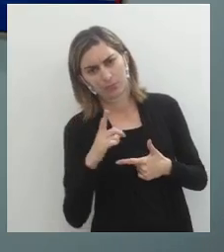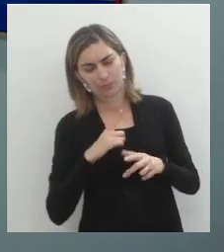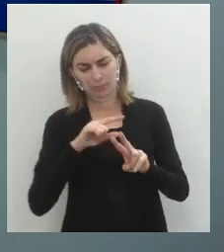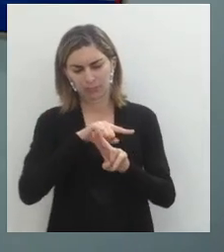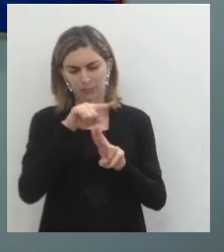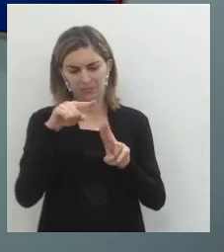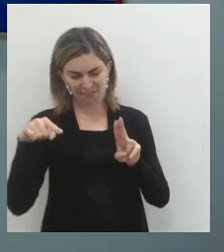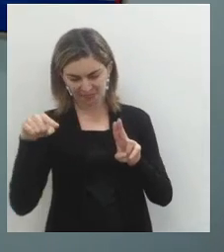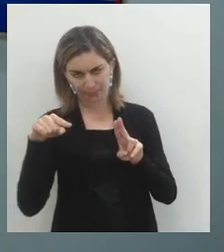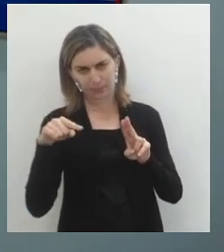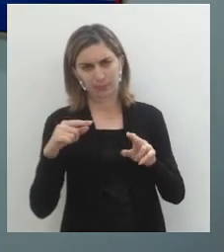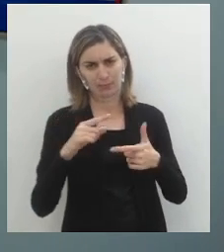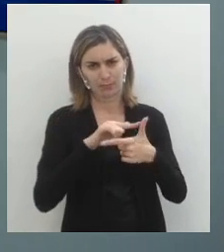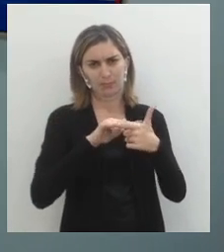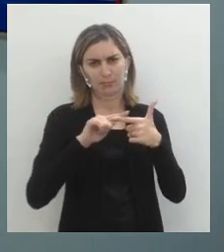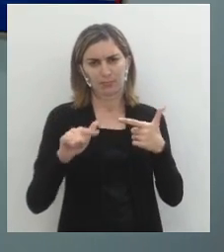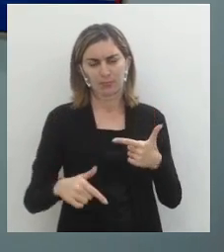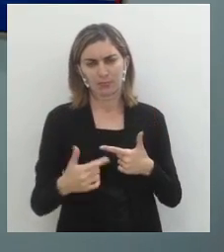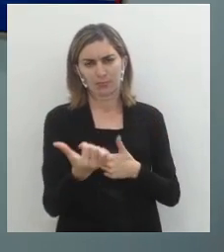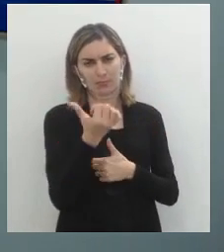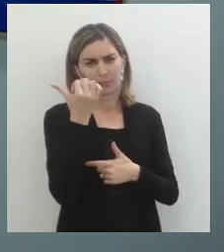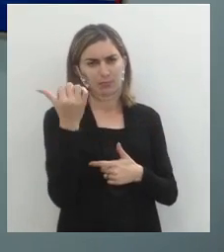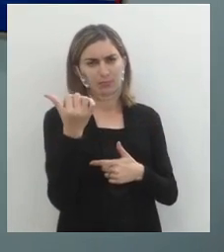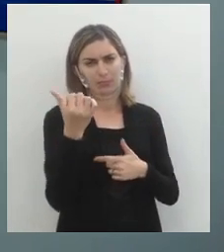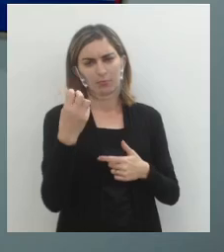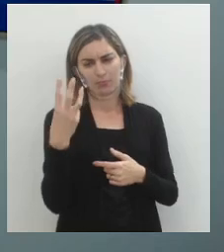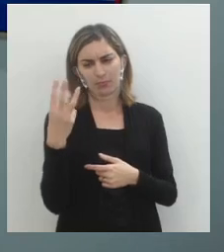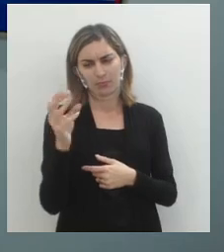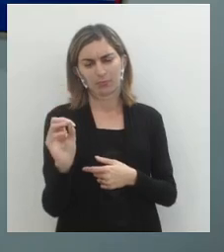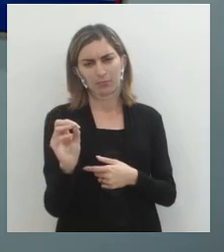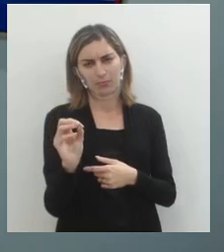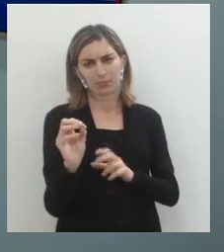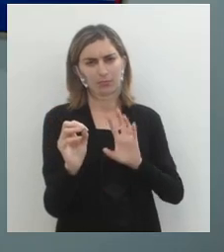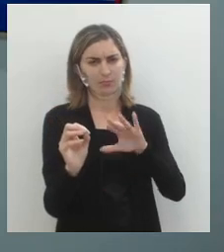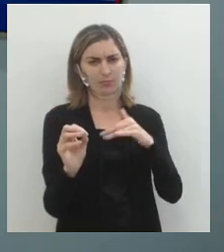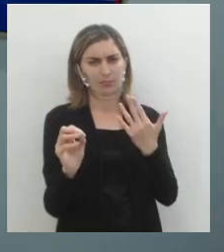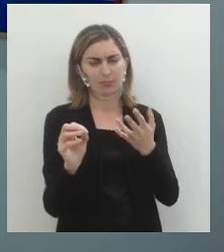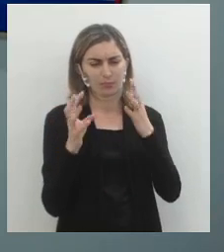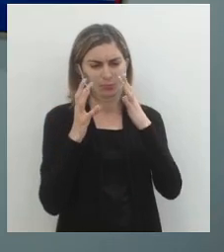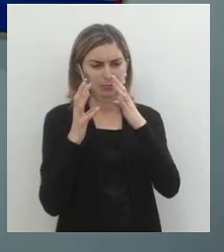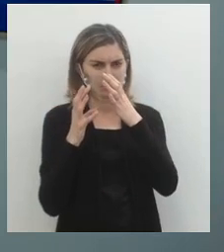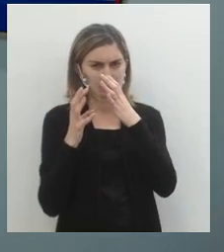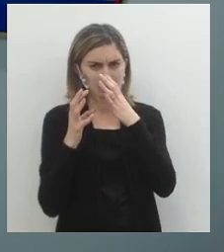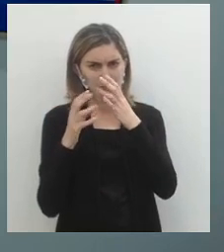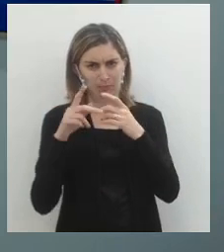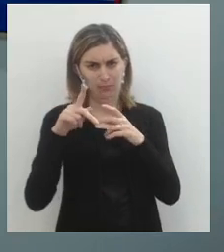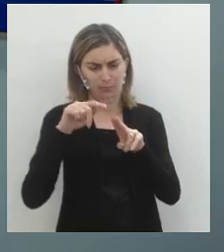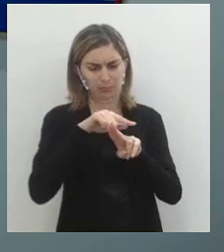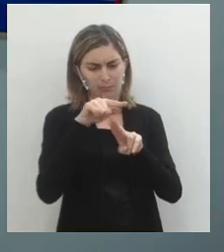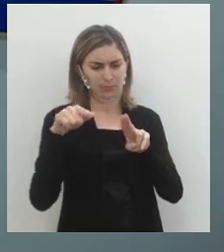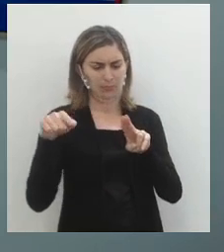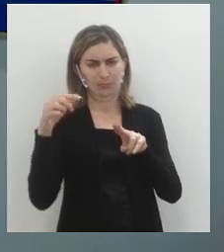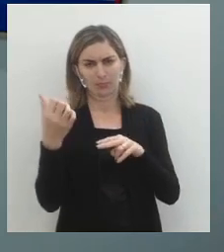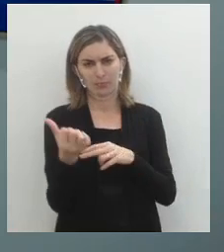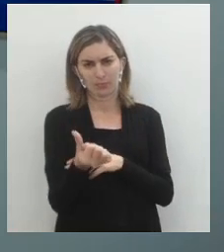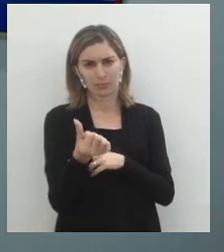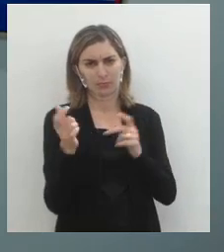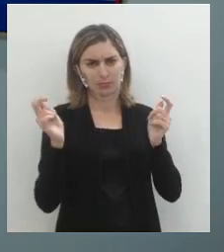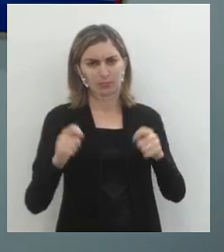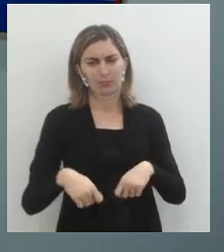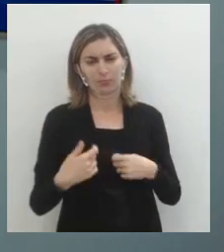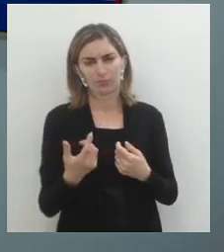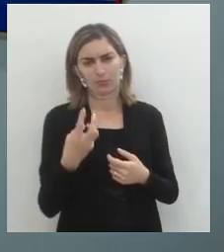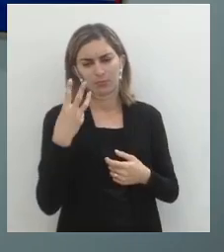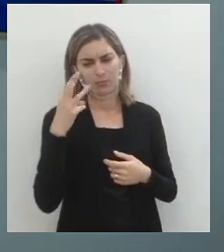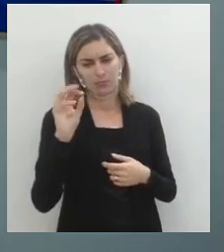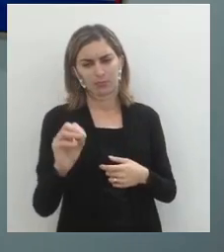π radiano dividido por 6 dá 30 graus. Ou seja, observe, π sobre 6 é equivalente a